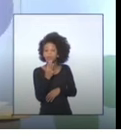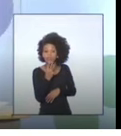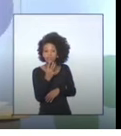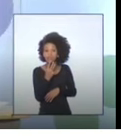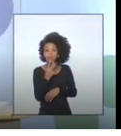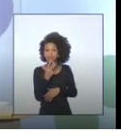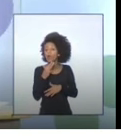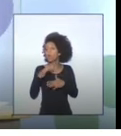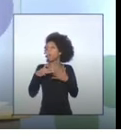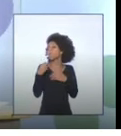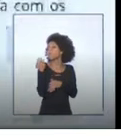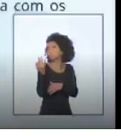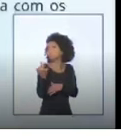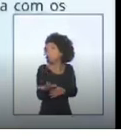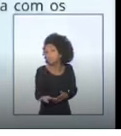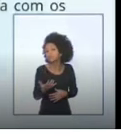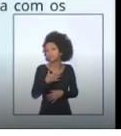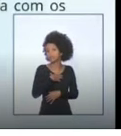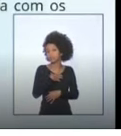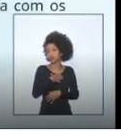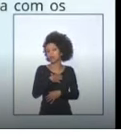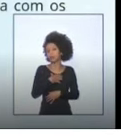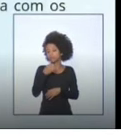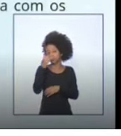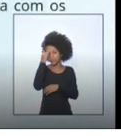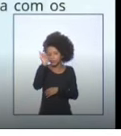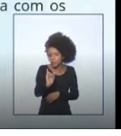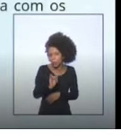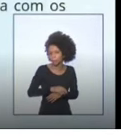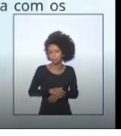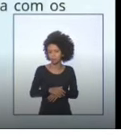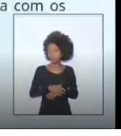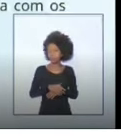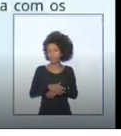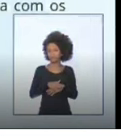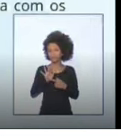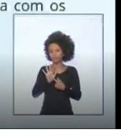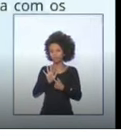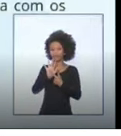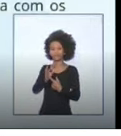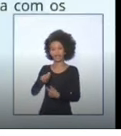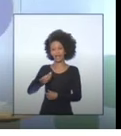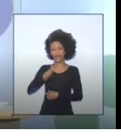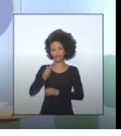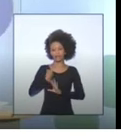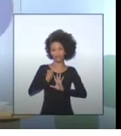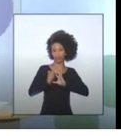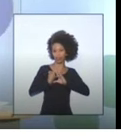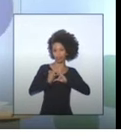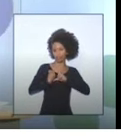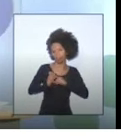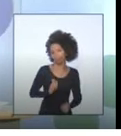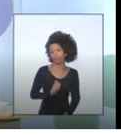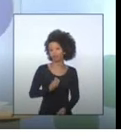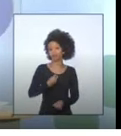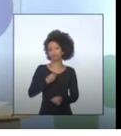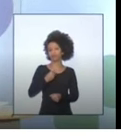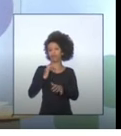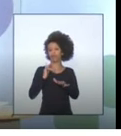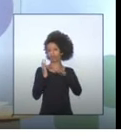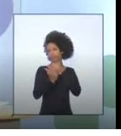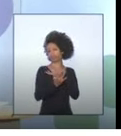que podemos evitar o cyberbullying. Não expor muito a sua vida nas redes sociais. Evitar a exposição